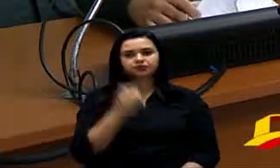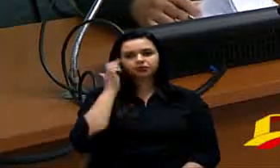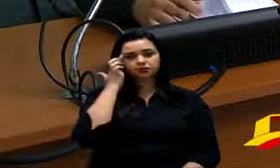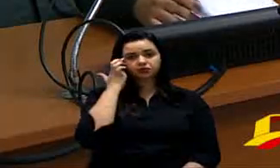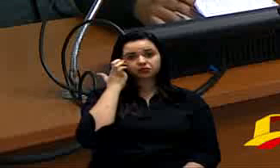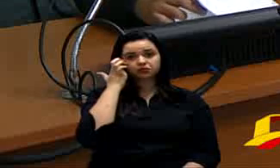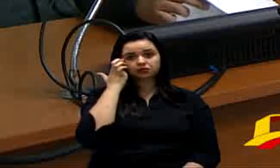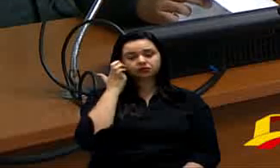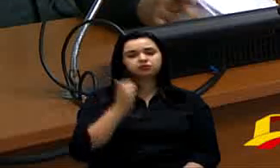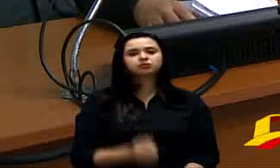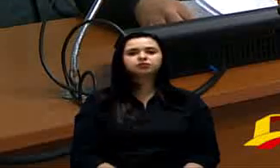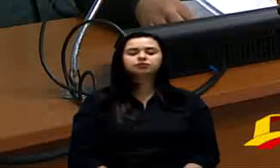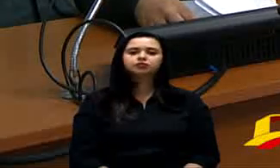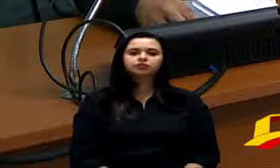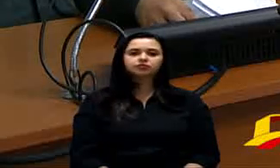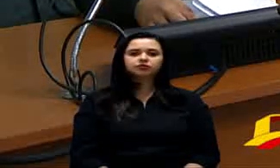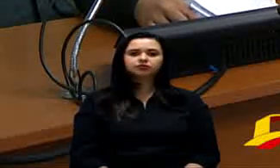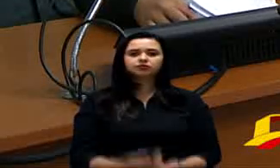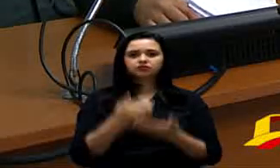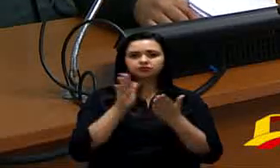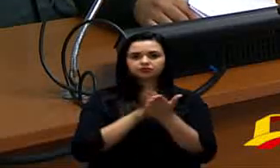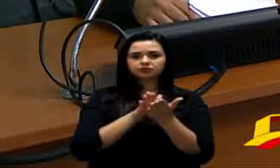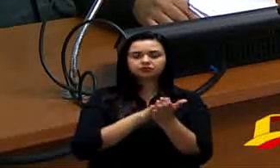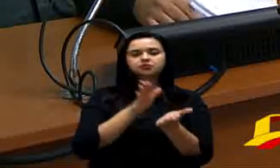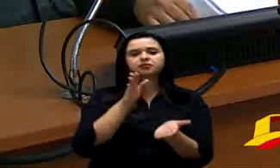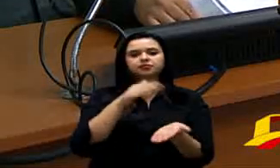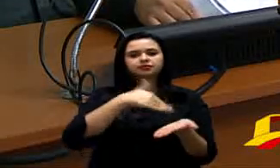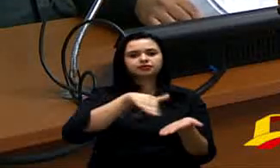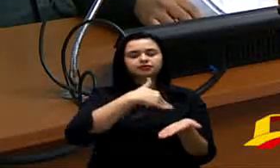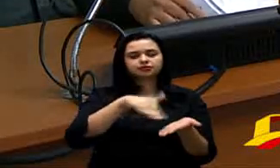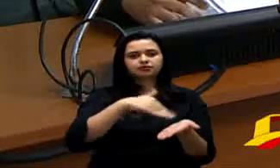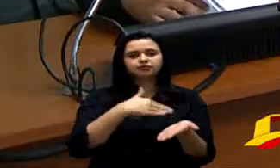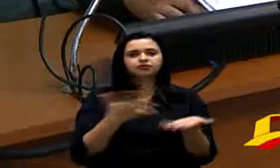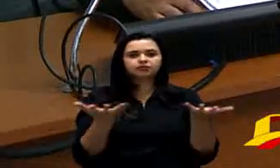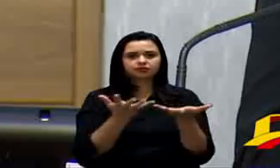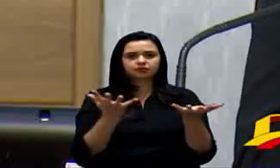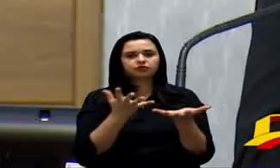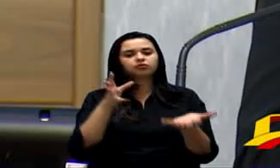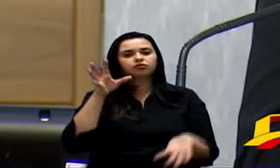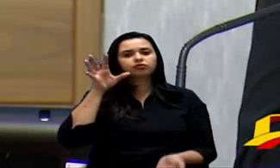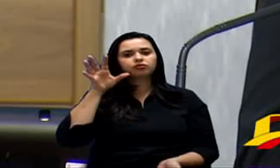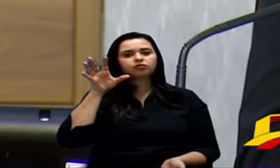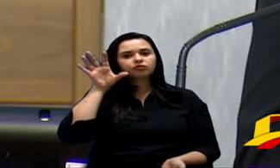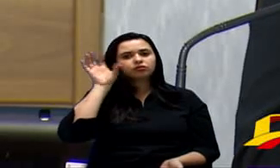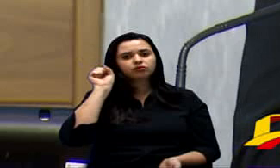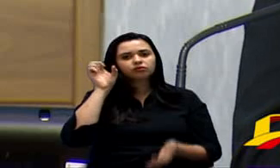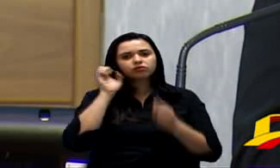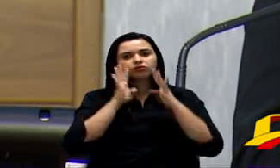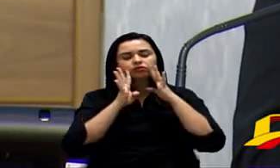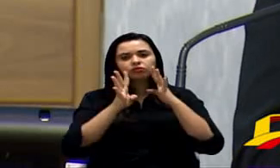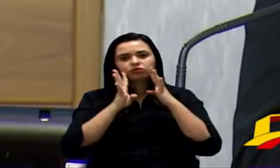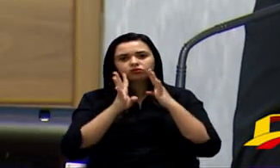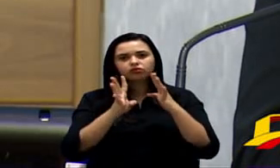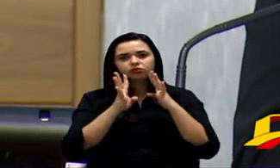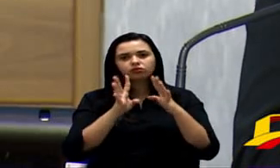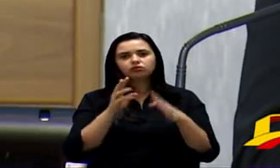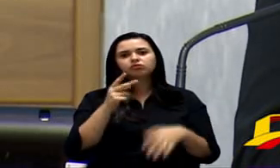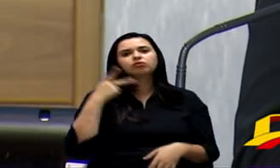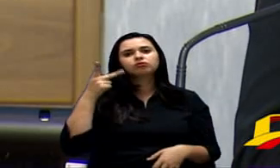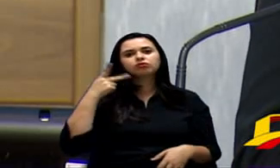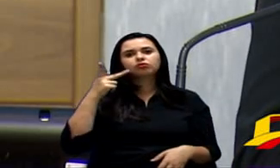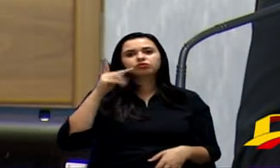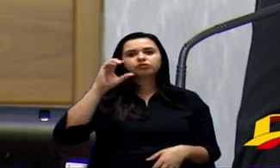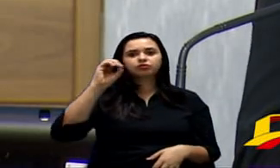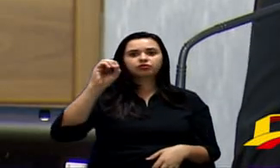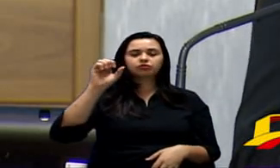Parabéns, secretário. Coisa, por favor, queria agora escutar o nosso vereador de Osasco, Ralph Silva. Não